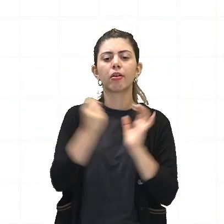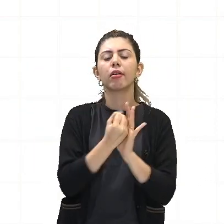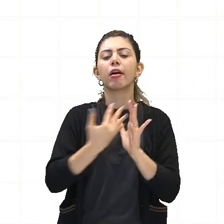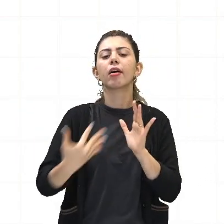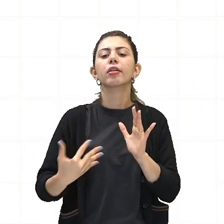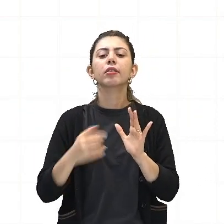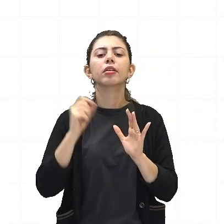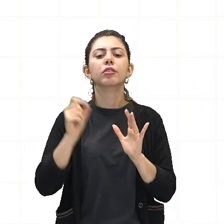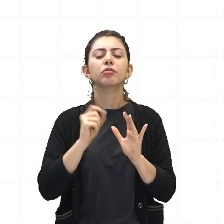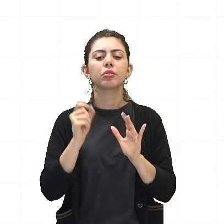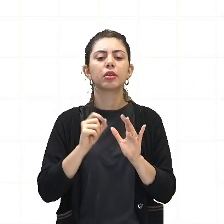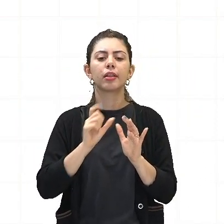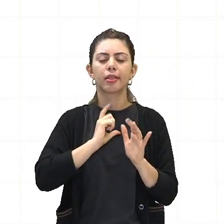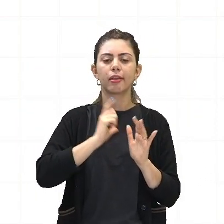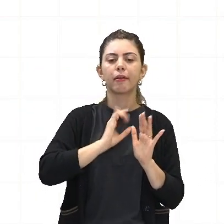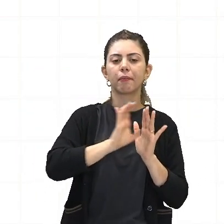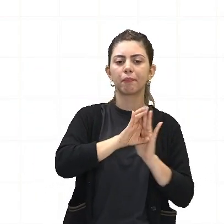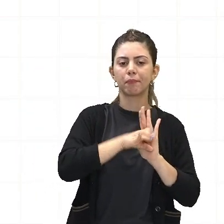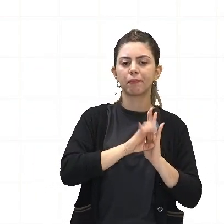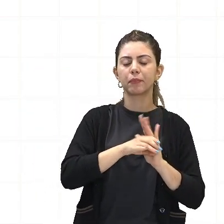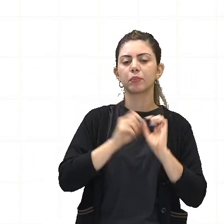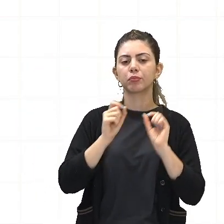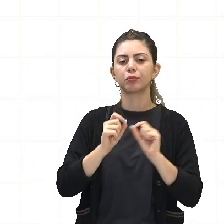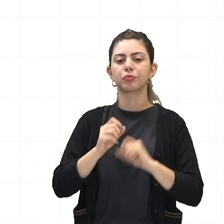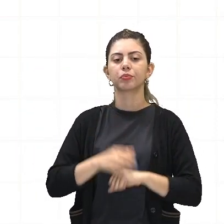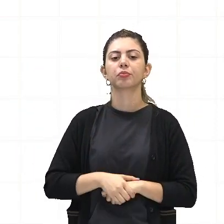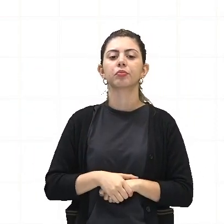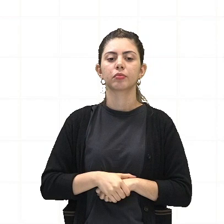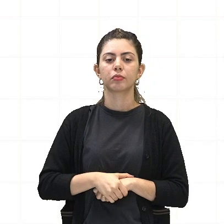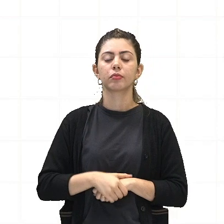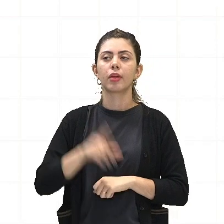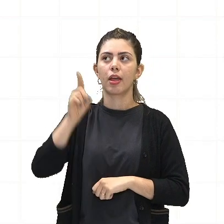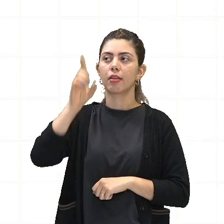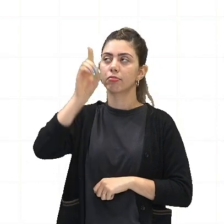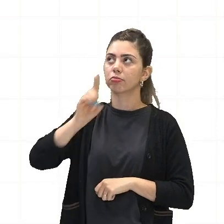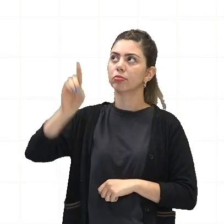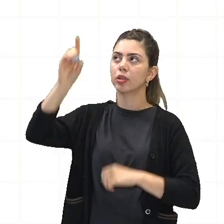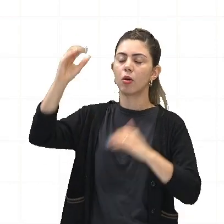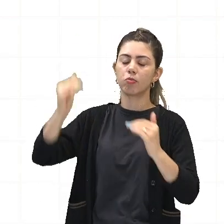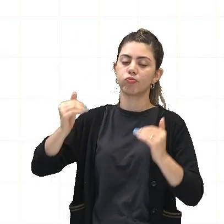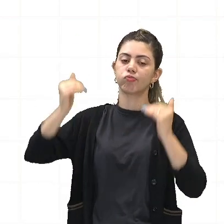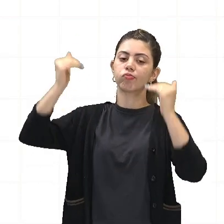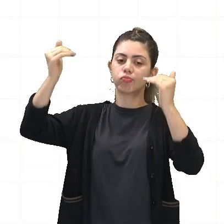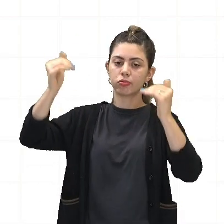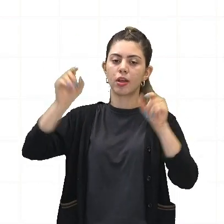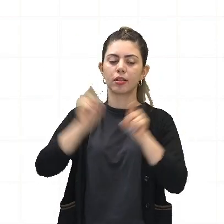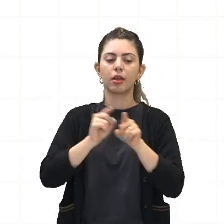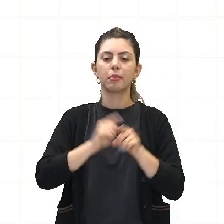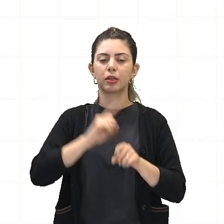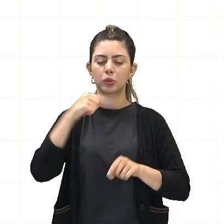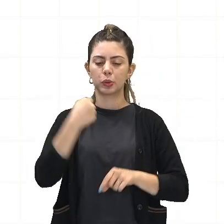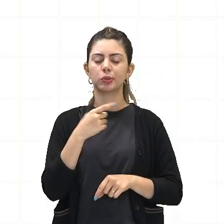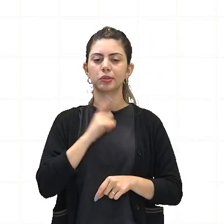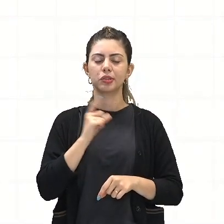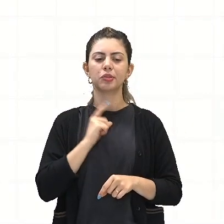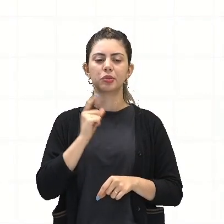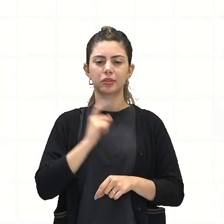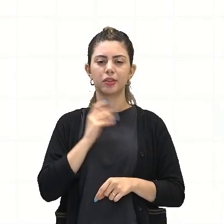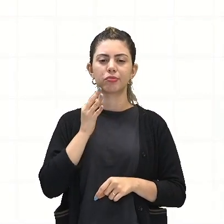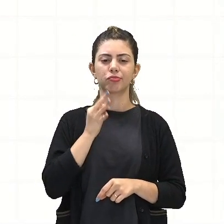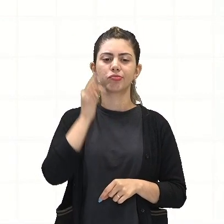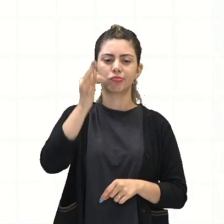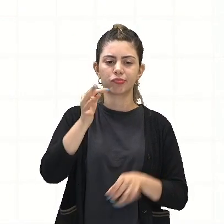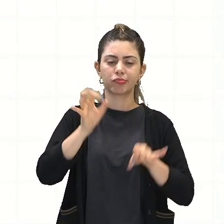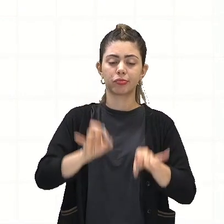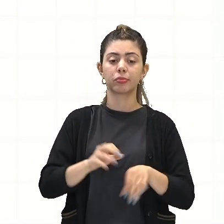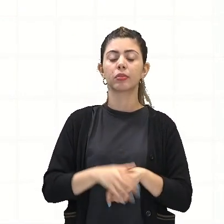francês, estudou direito na Universidade de Orleans e durante os seus estudos ele foi exposto às ideias